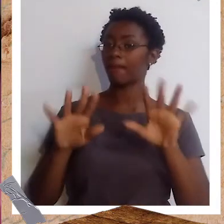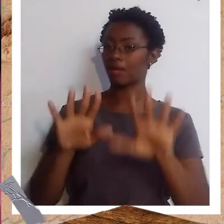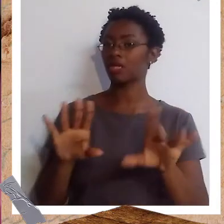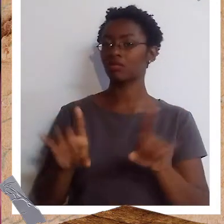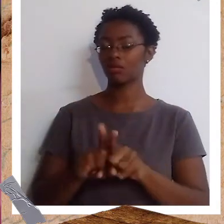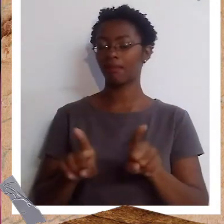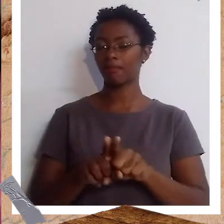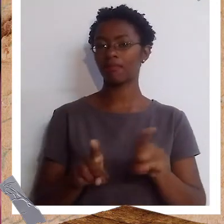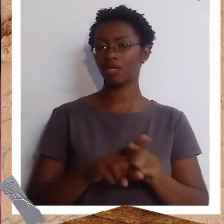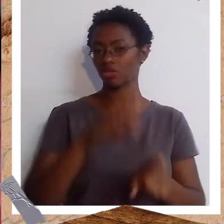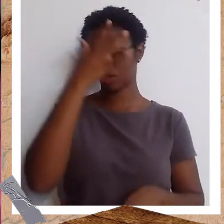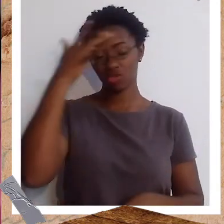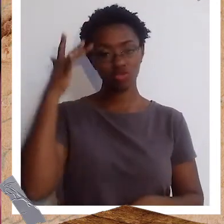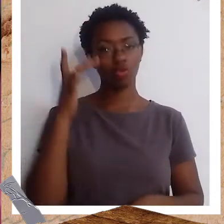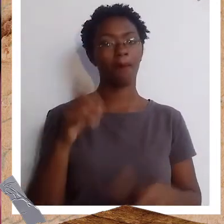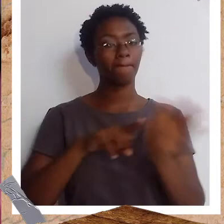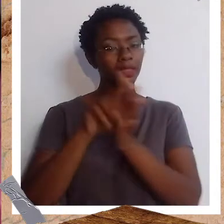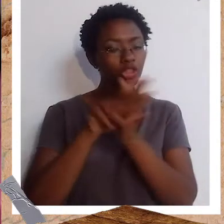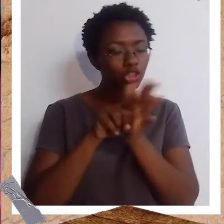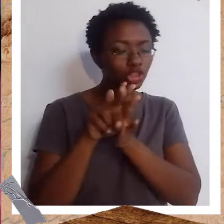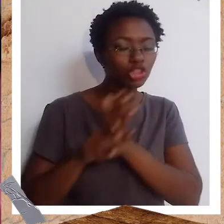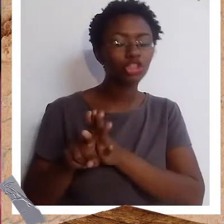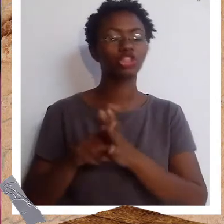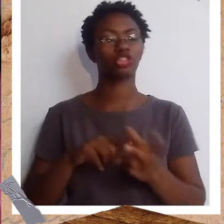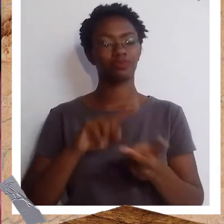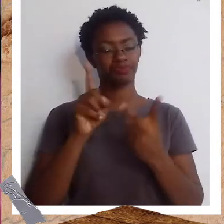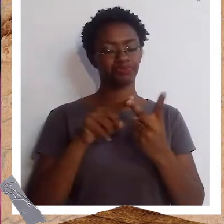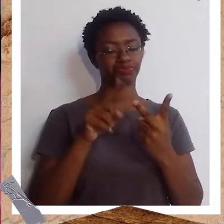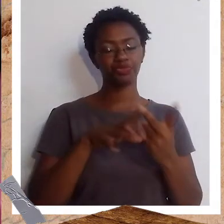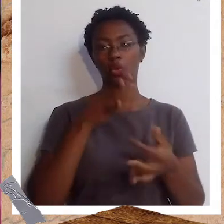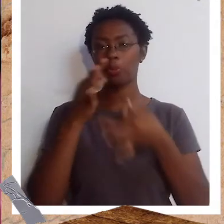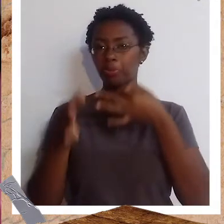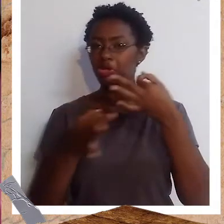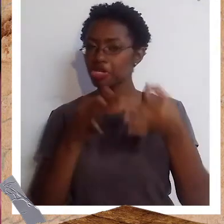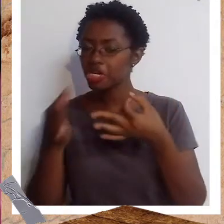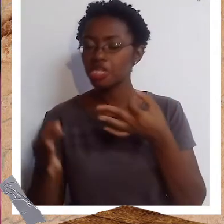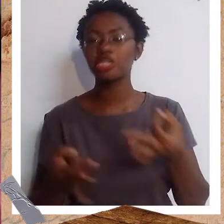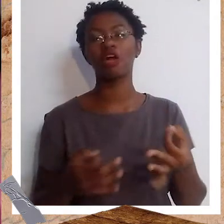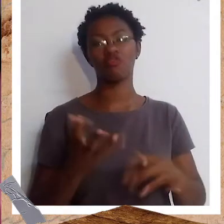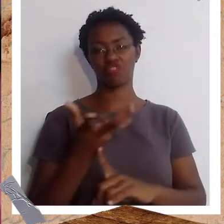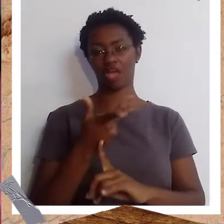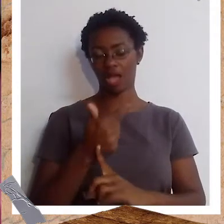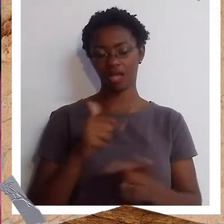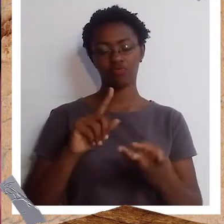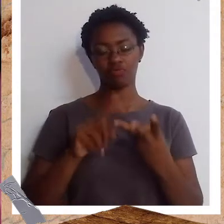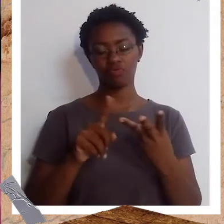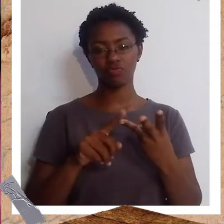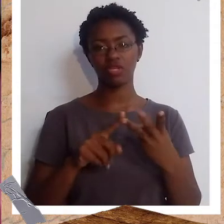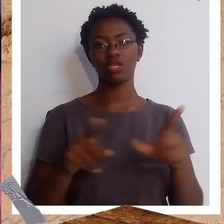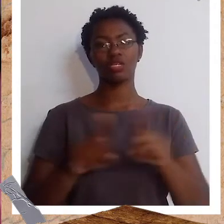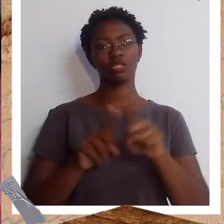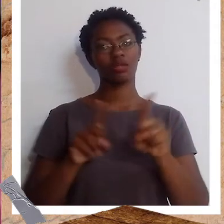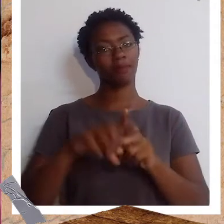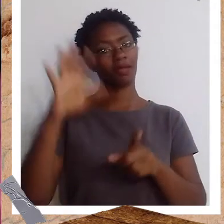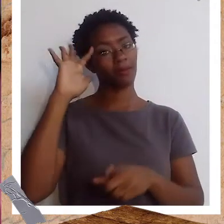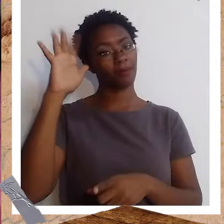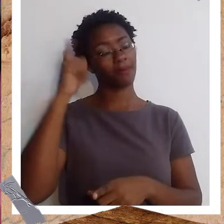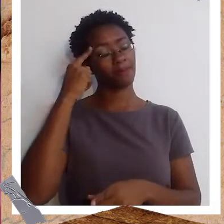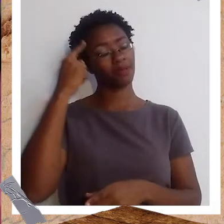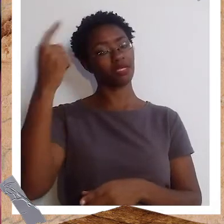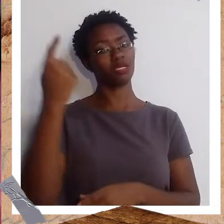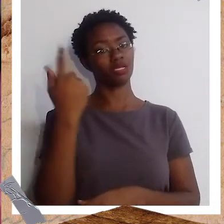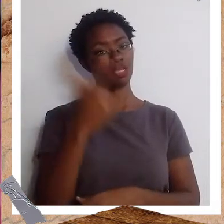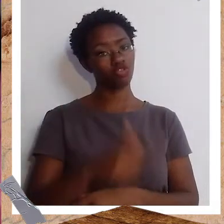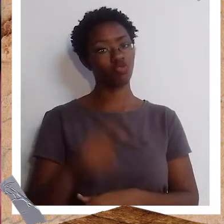da curadoria, existe o papel da crítica de arte, a gente fala sobre isso, e o papel de repensar uma historiografia da